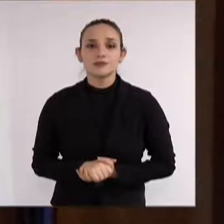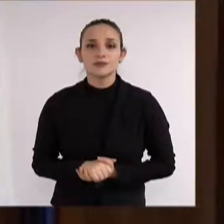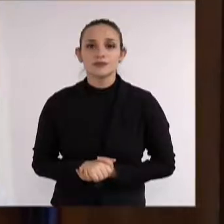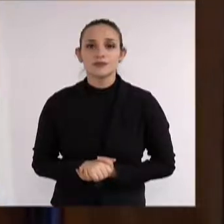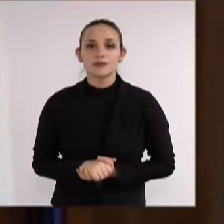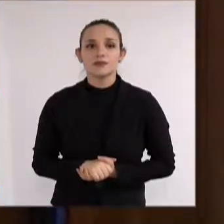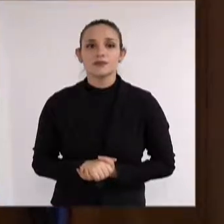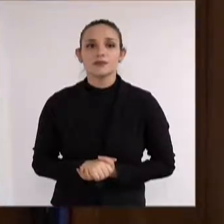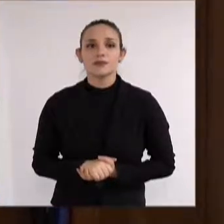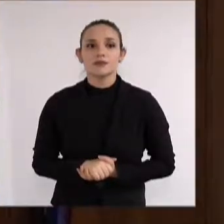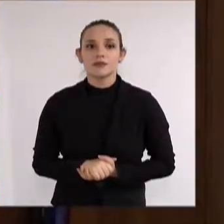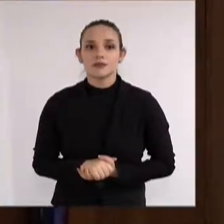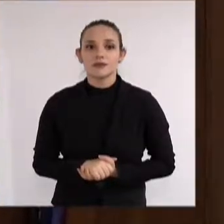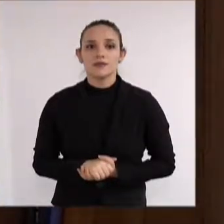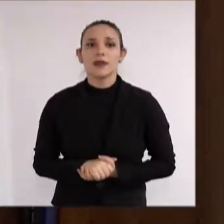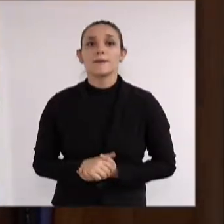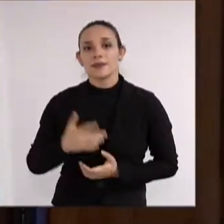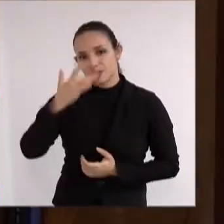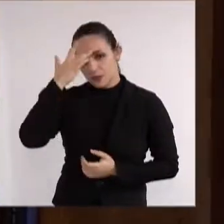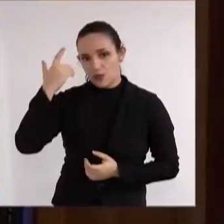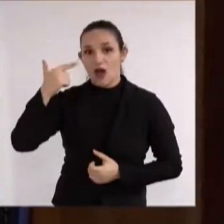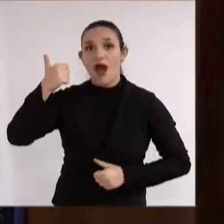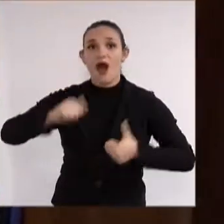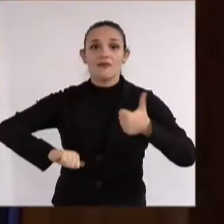que teve como relator